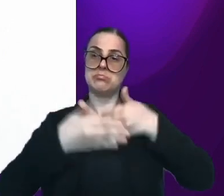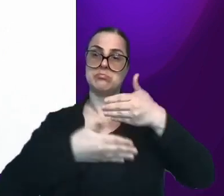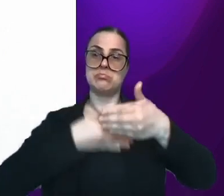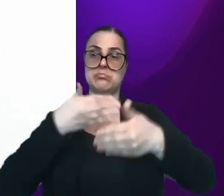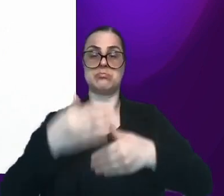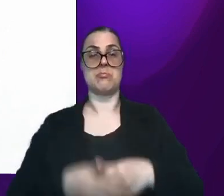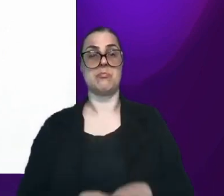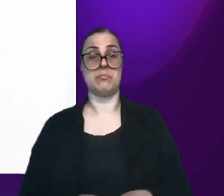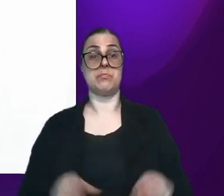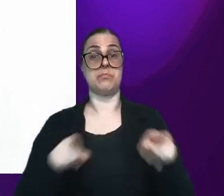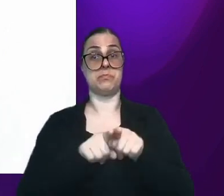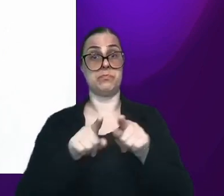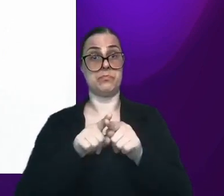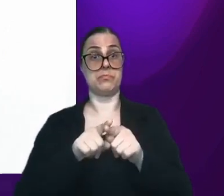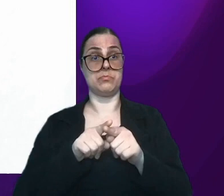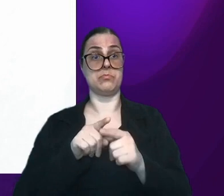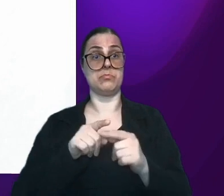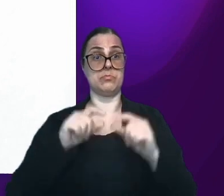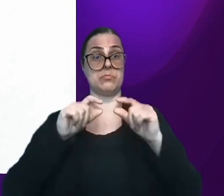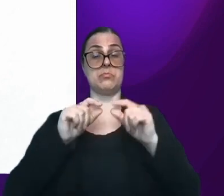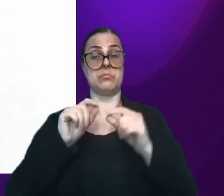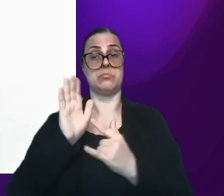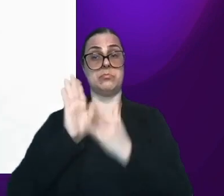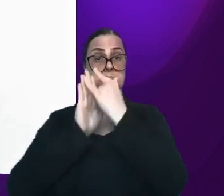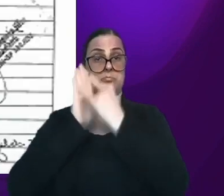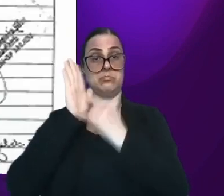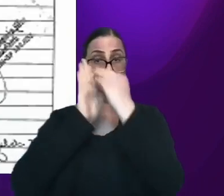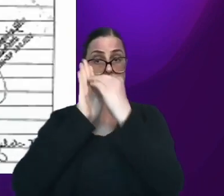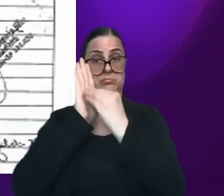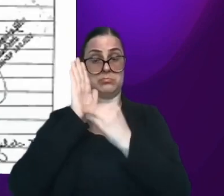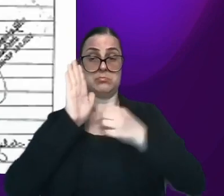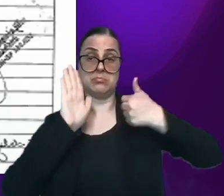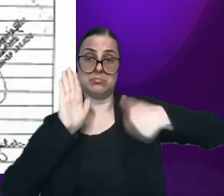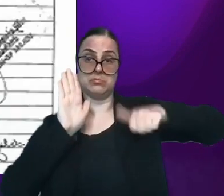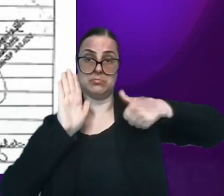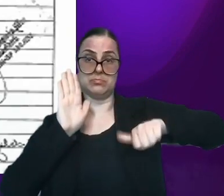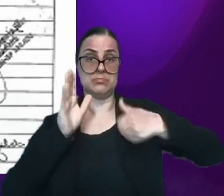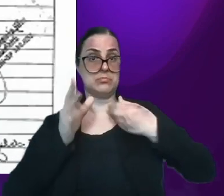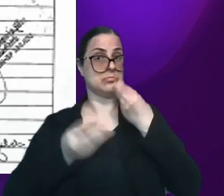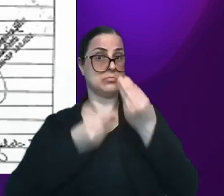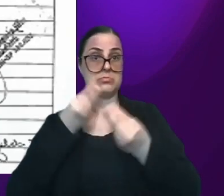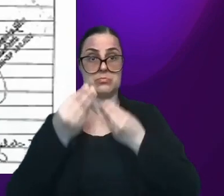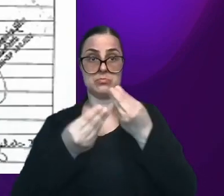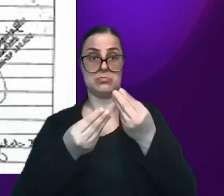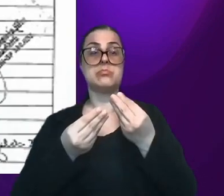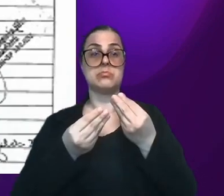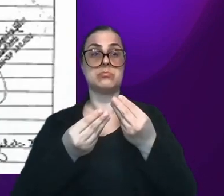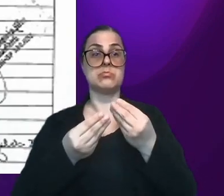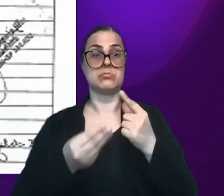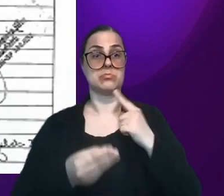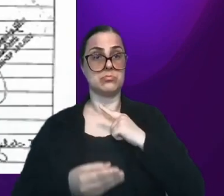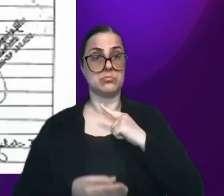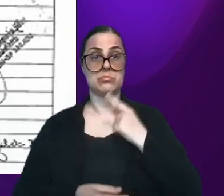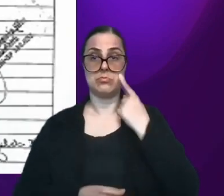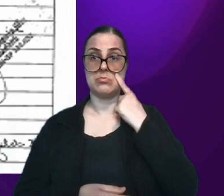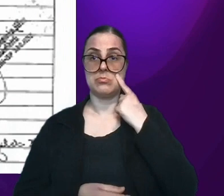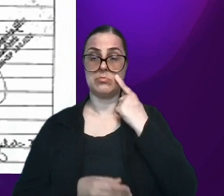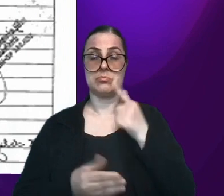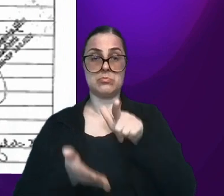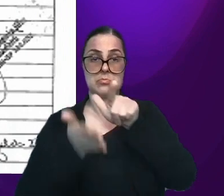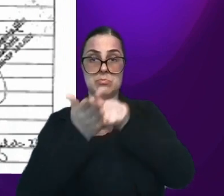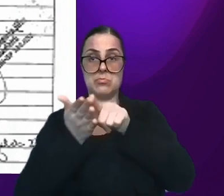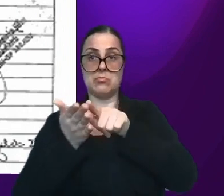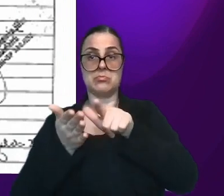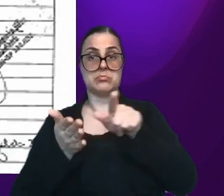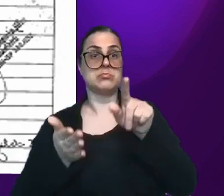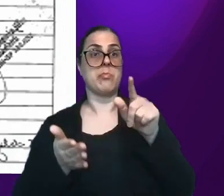do citrato, da anticoagulação com citrato, e uma folha beira-leito em que a gente tem a dose do dialisante,